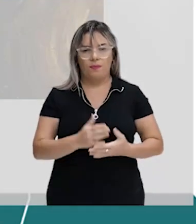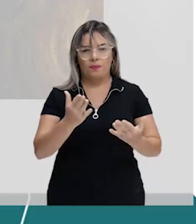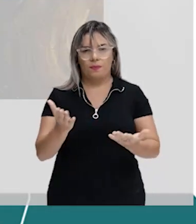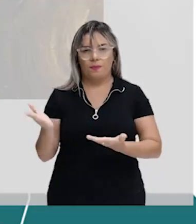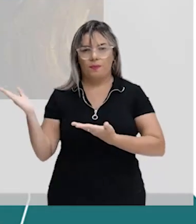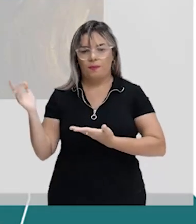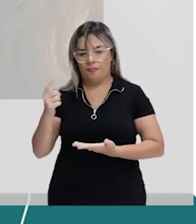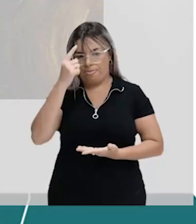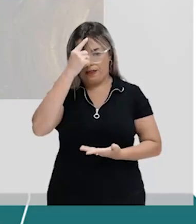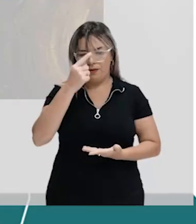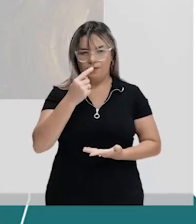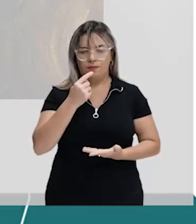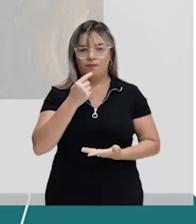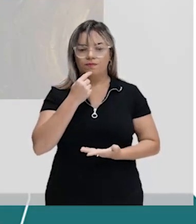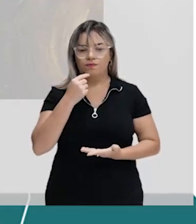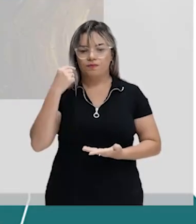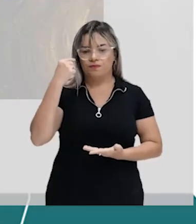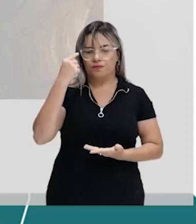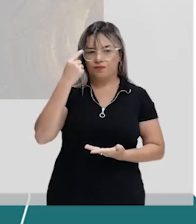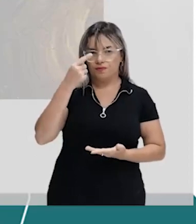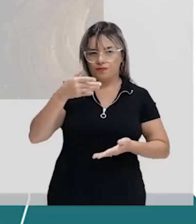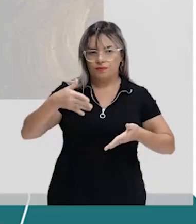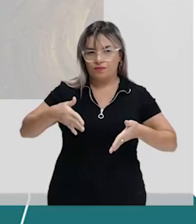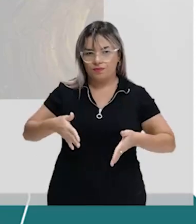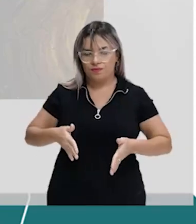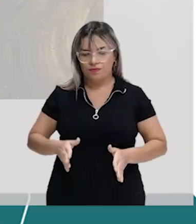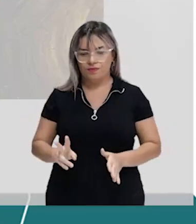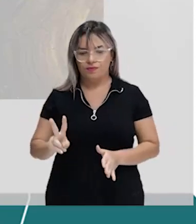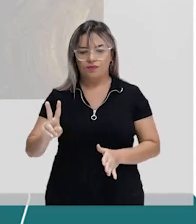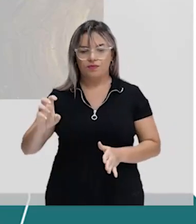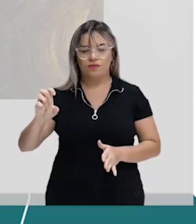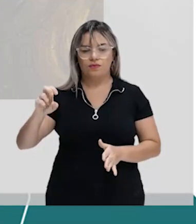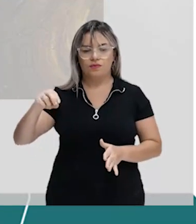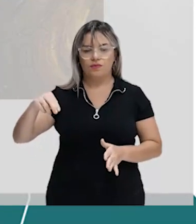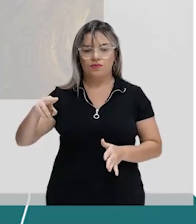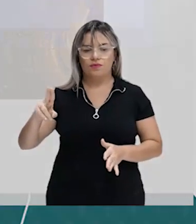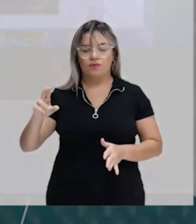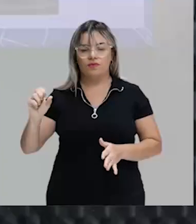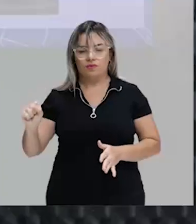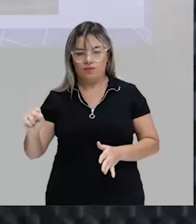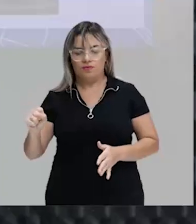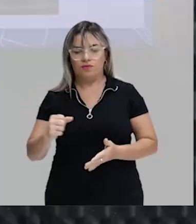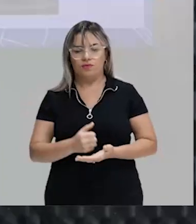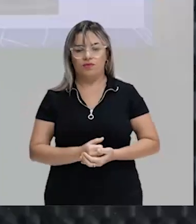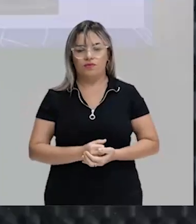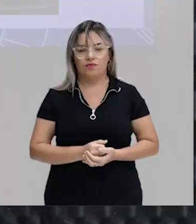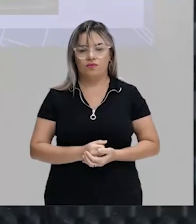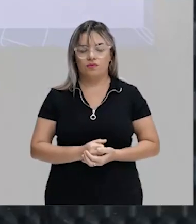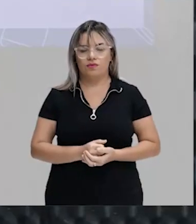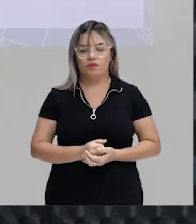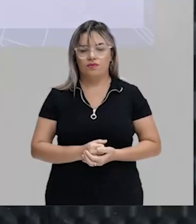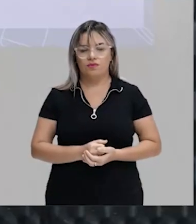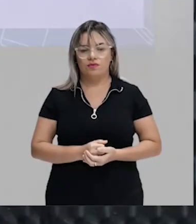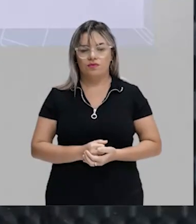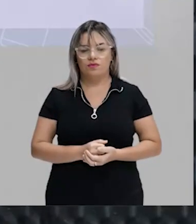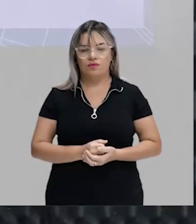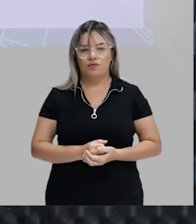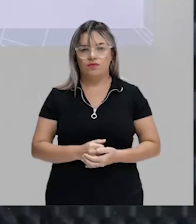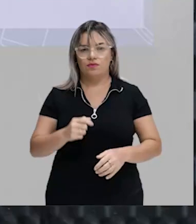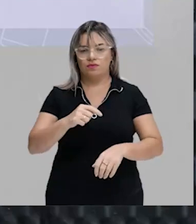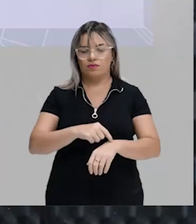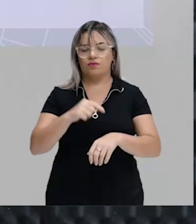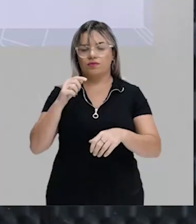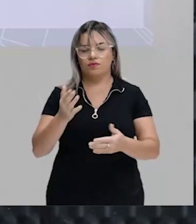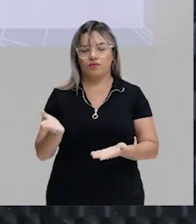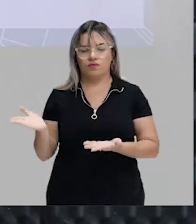olhar aí. Nascimento de Vênus, a gente trouxe aqui a figura no início. Eu vou voltar aqui para você ver. Olha aqui. E nesse outro